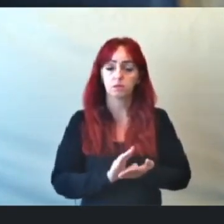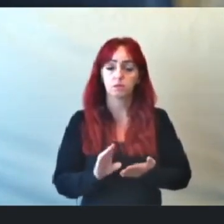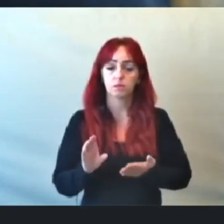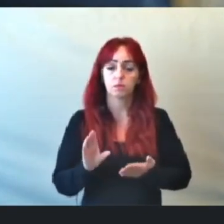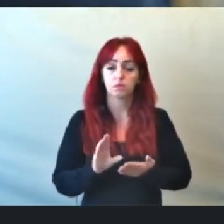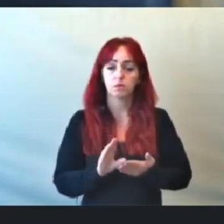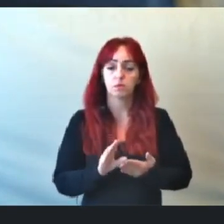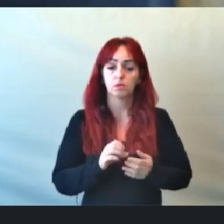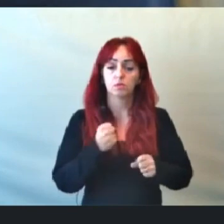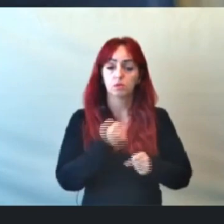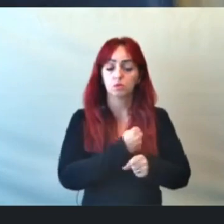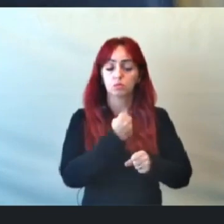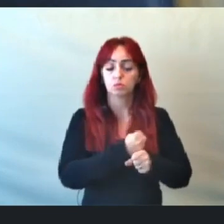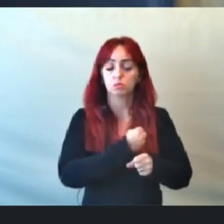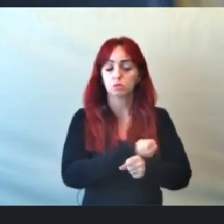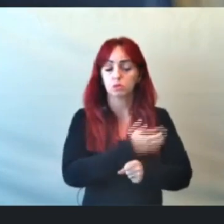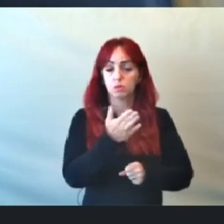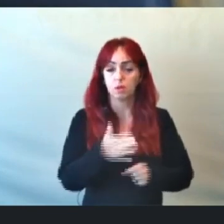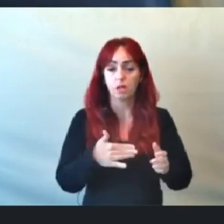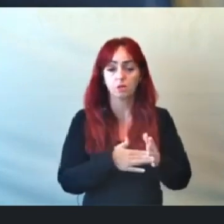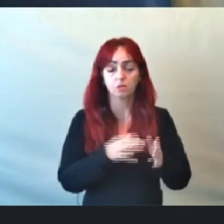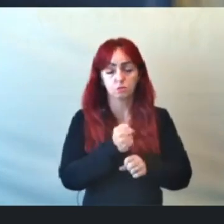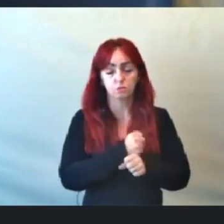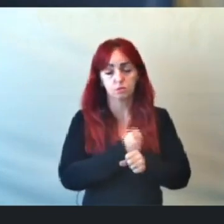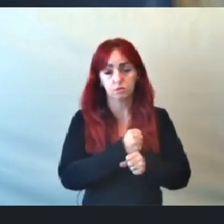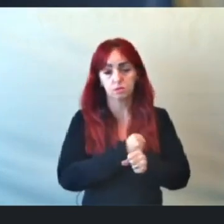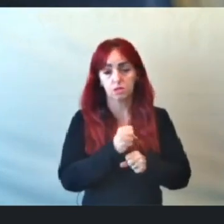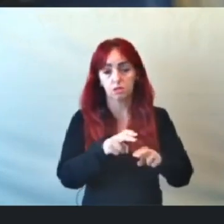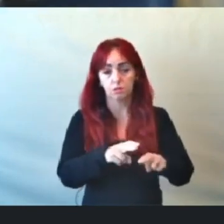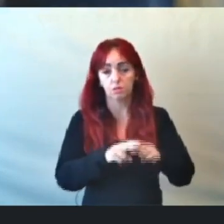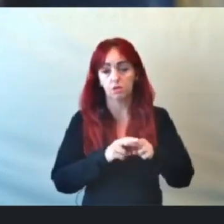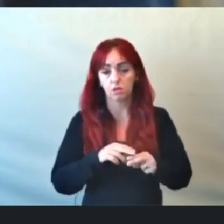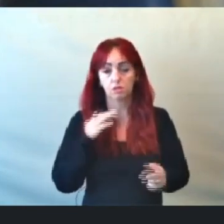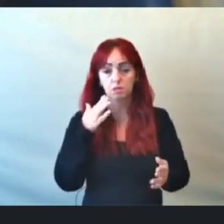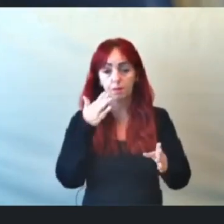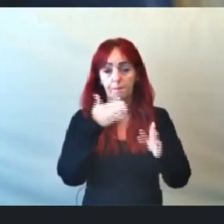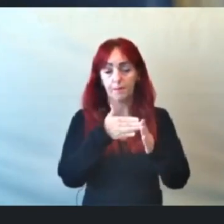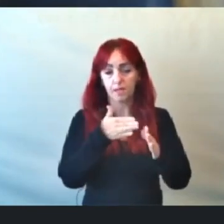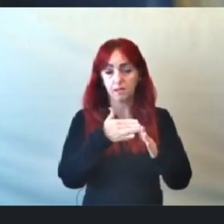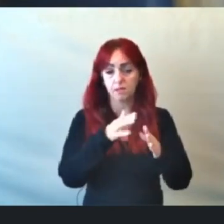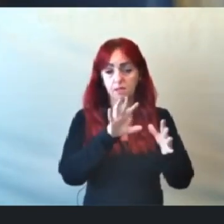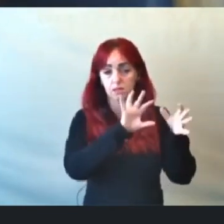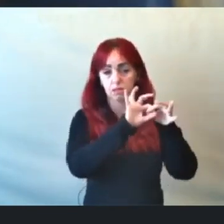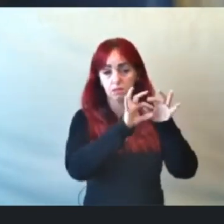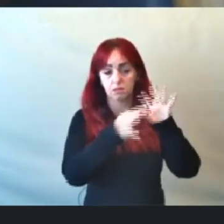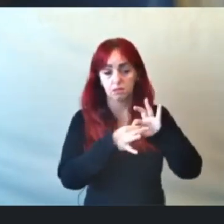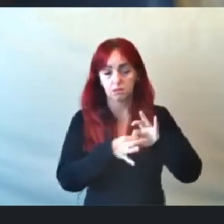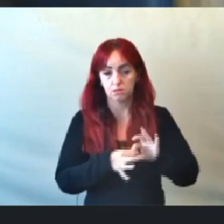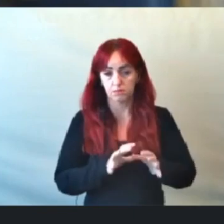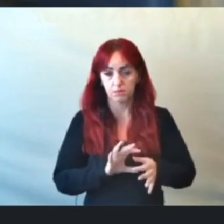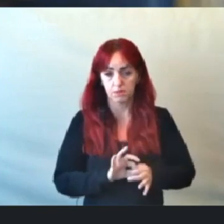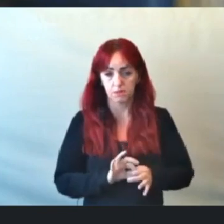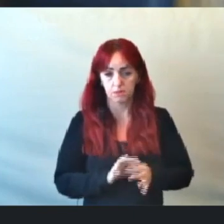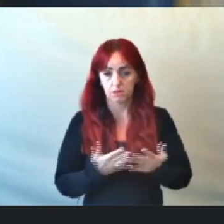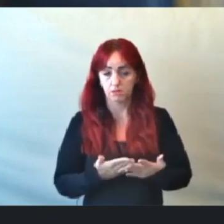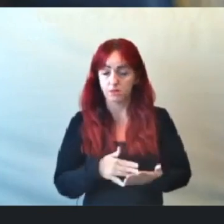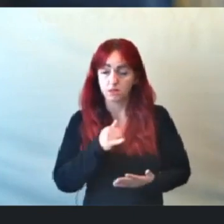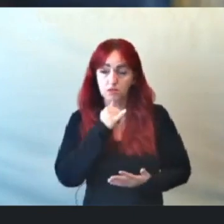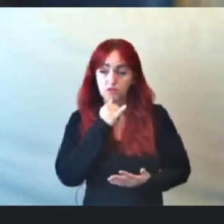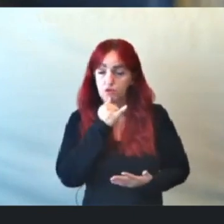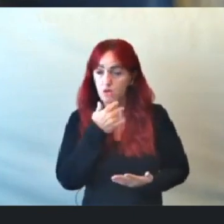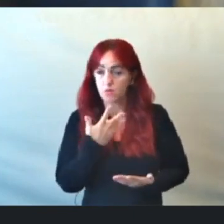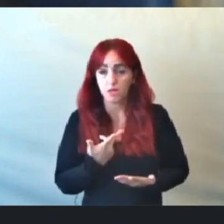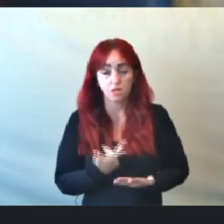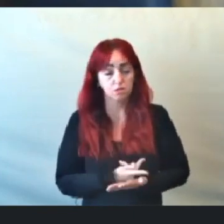nos últimos anos por causa dessa meta das Olimpíadas. E, infelizmente, ainda não é certo que será